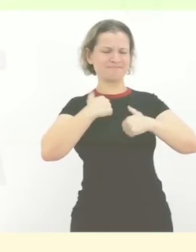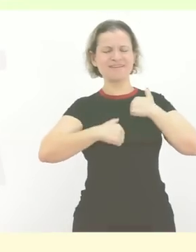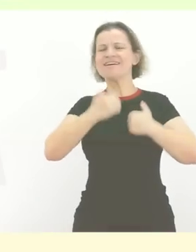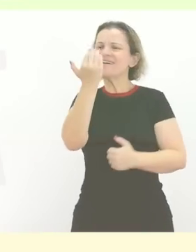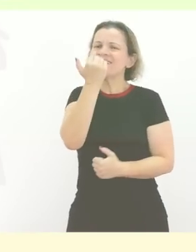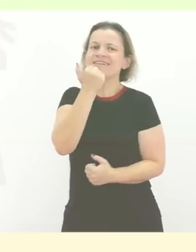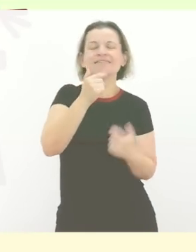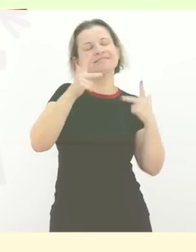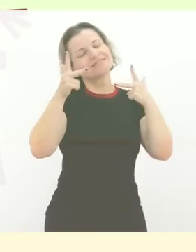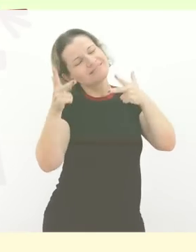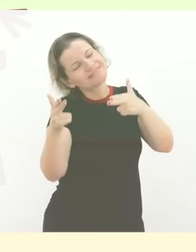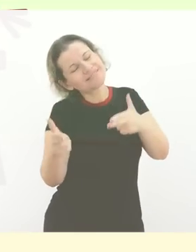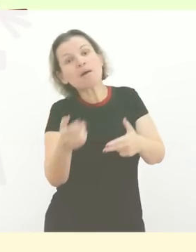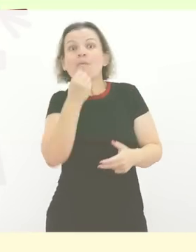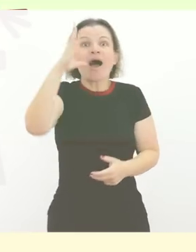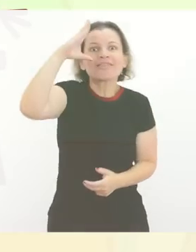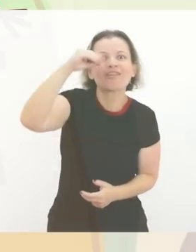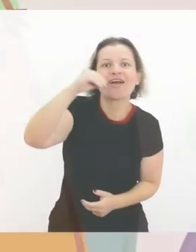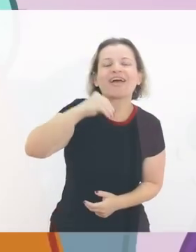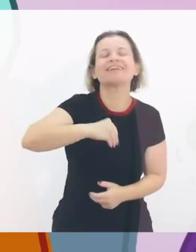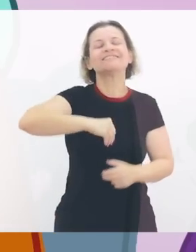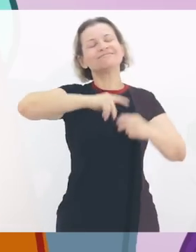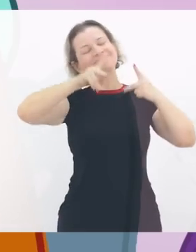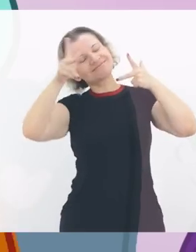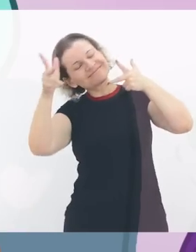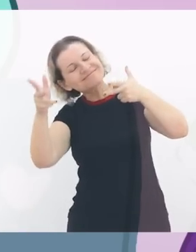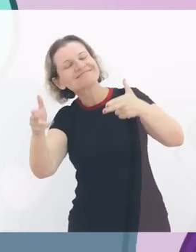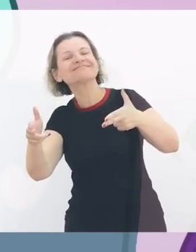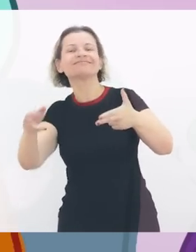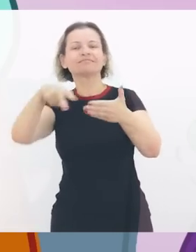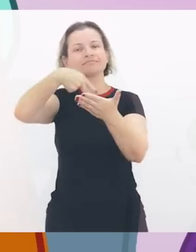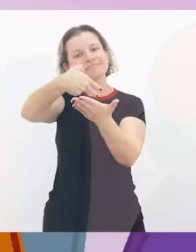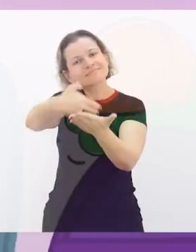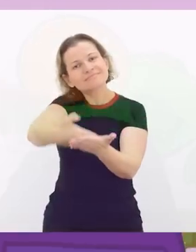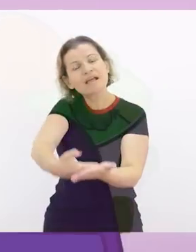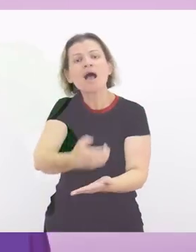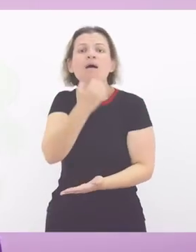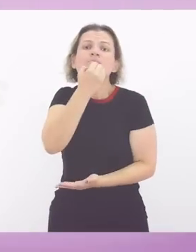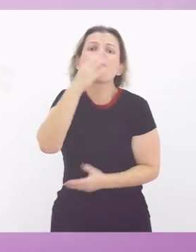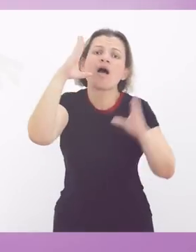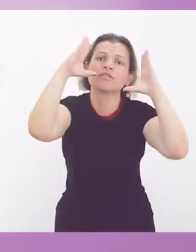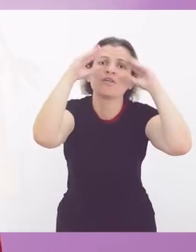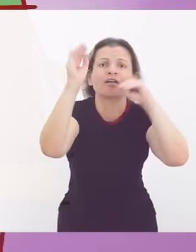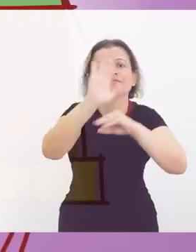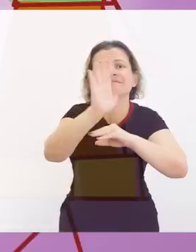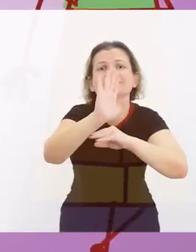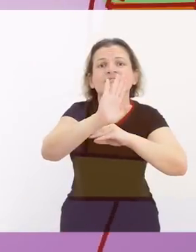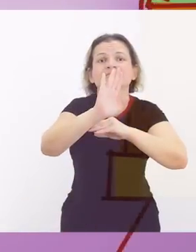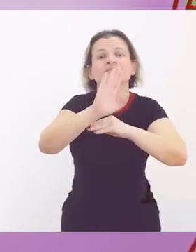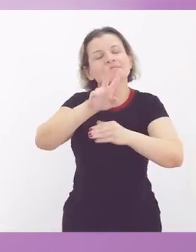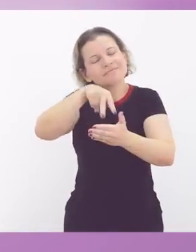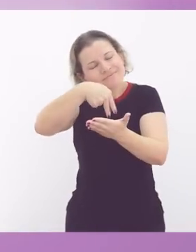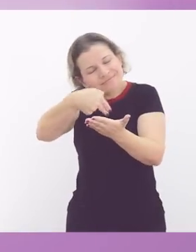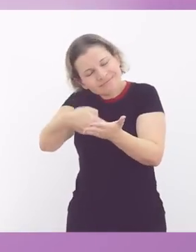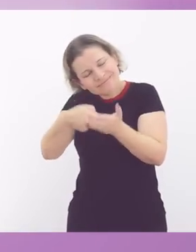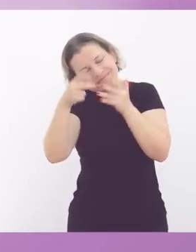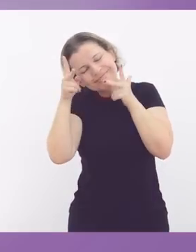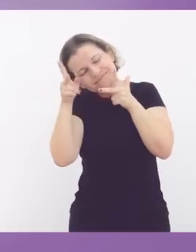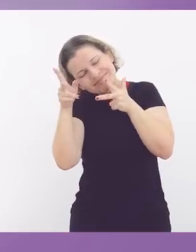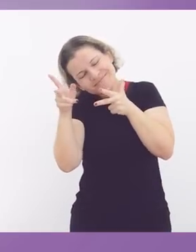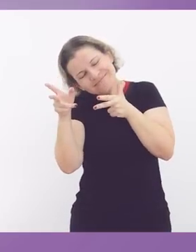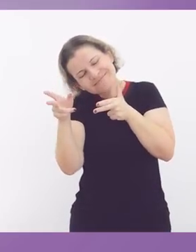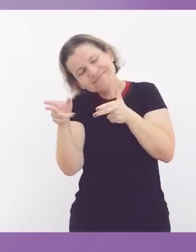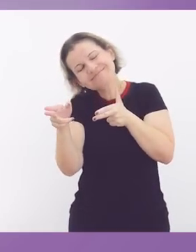toma banho, janta e fala boa noite e vai deitar. Boa noite e